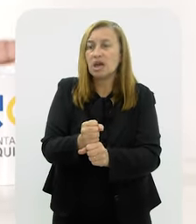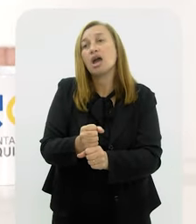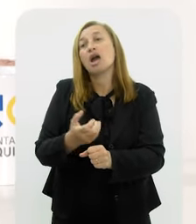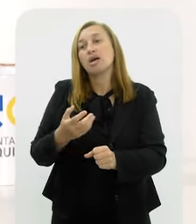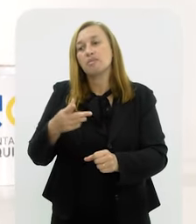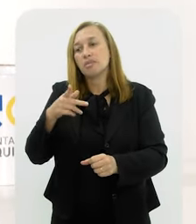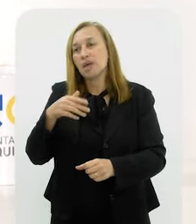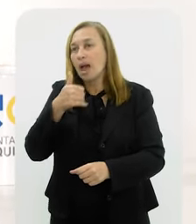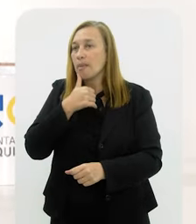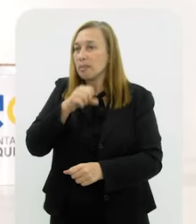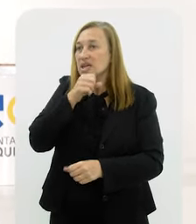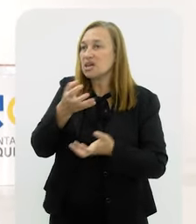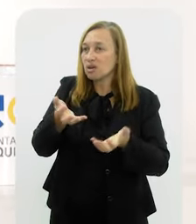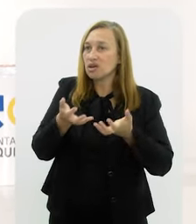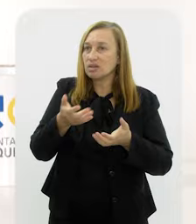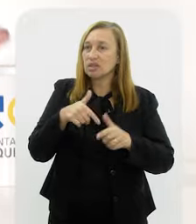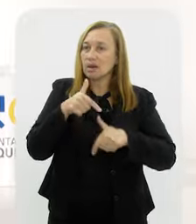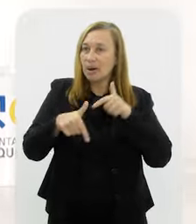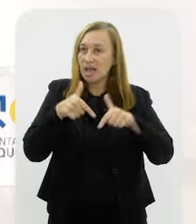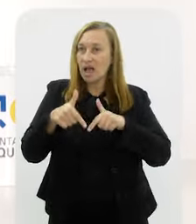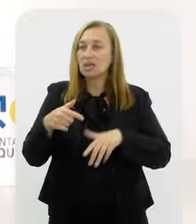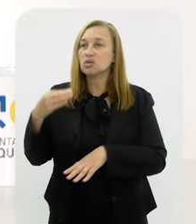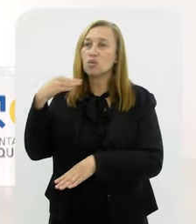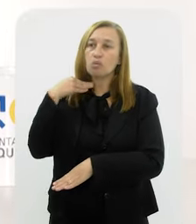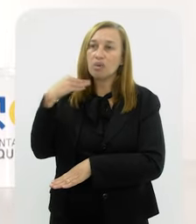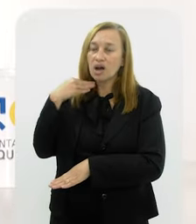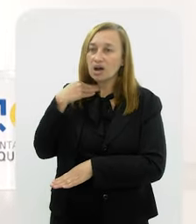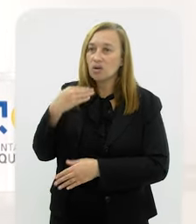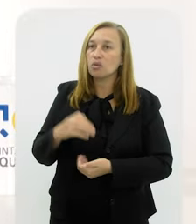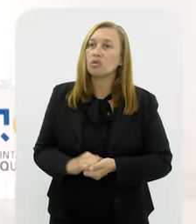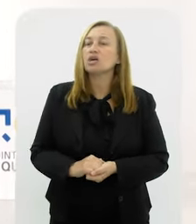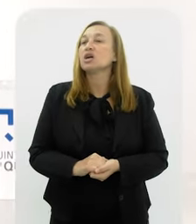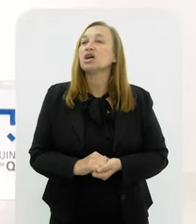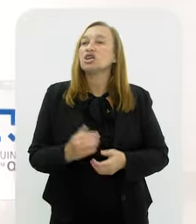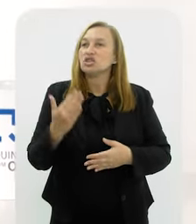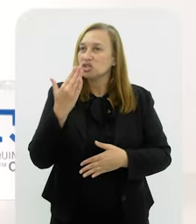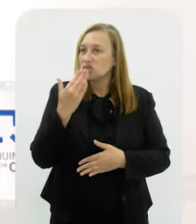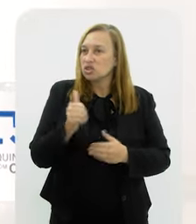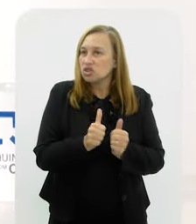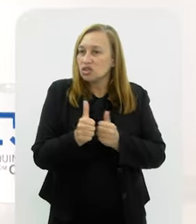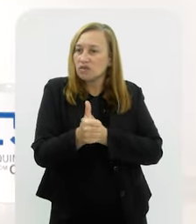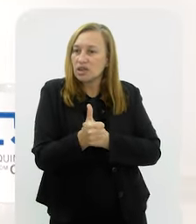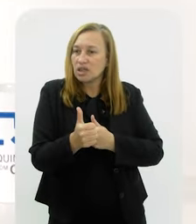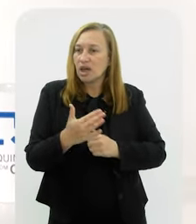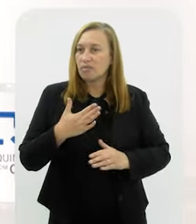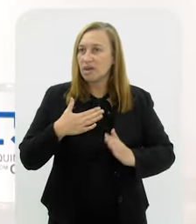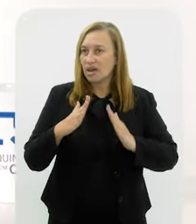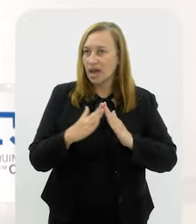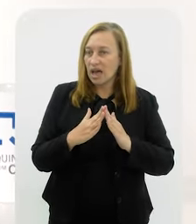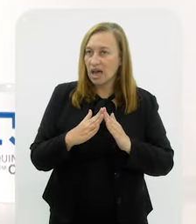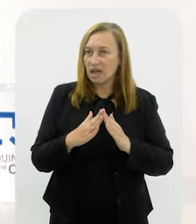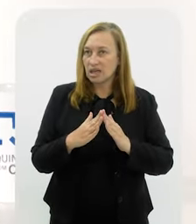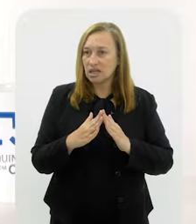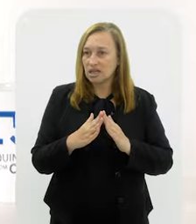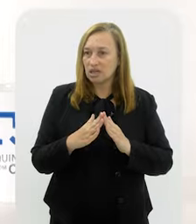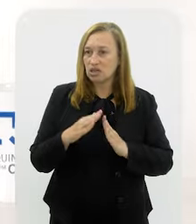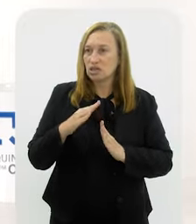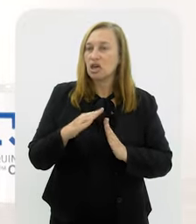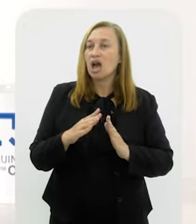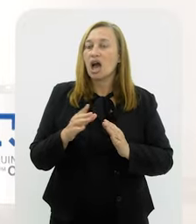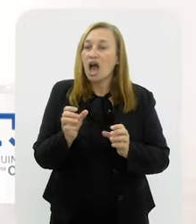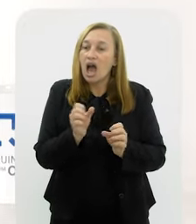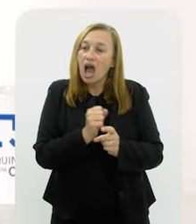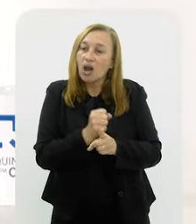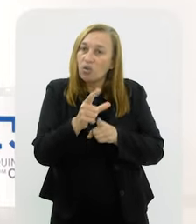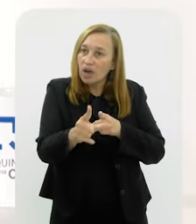ser bancário, né? Se muda. Em frente à minha casa, o João de Maza,